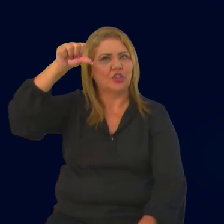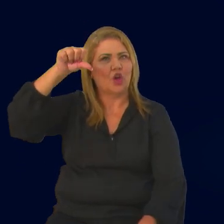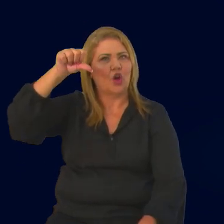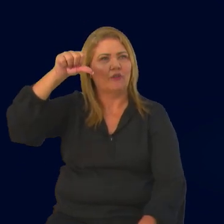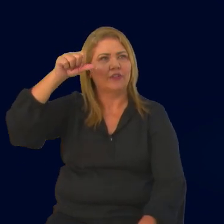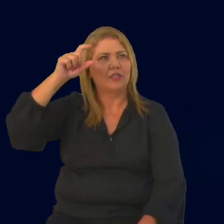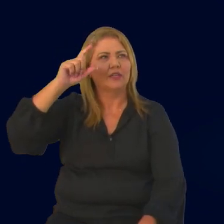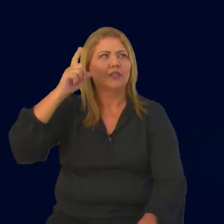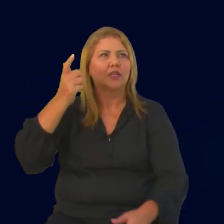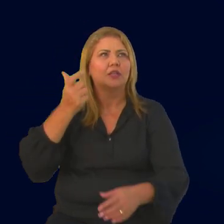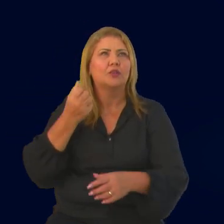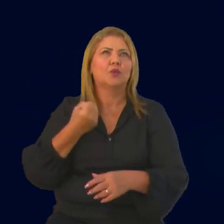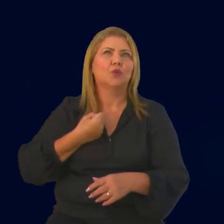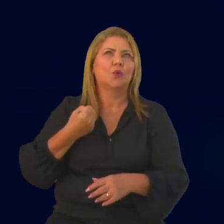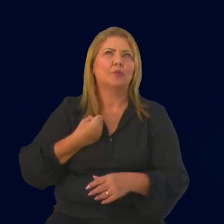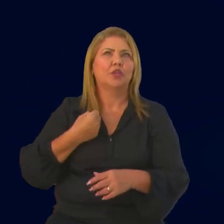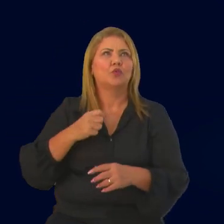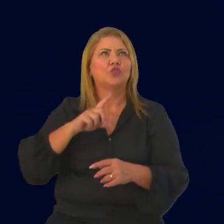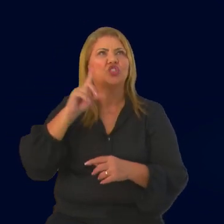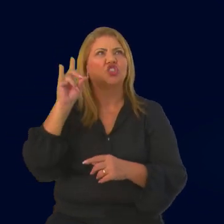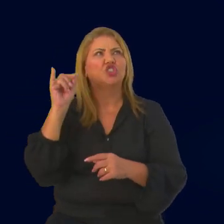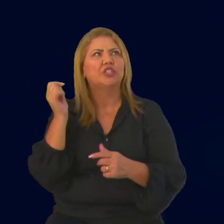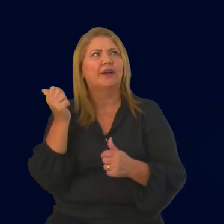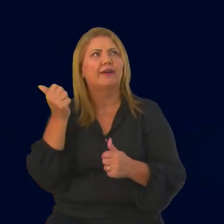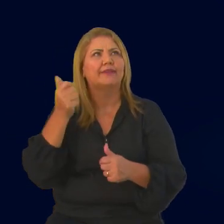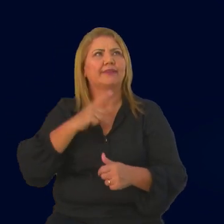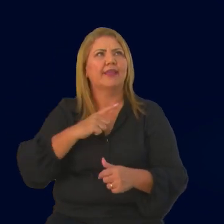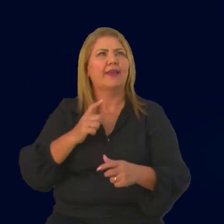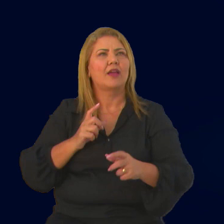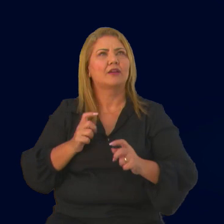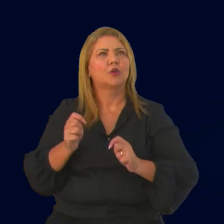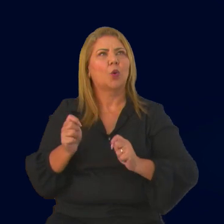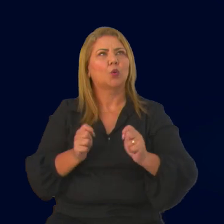números. E isso vai trazendo o teu autocontrole.